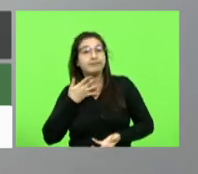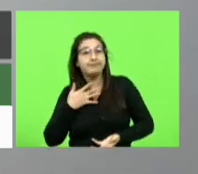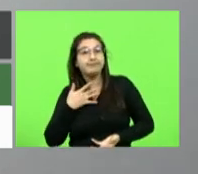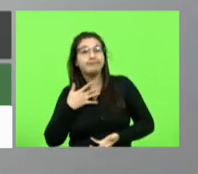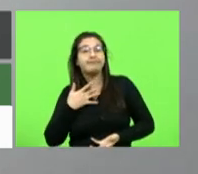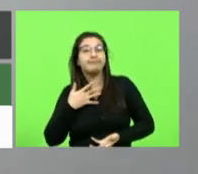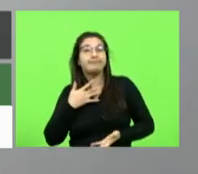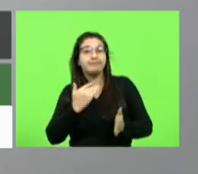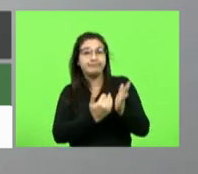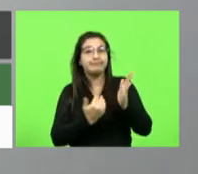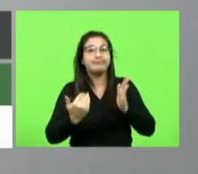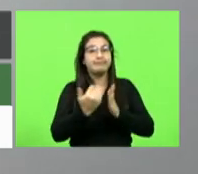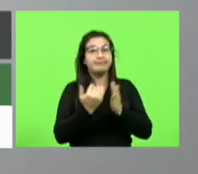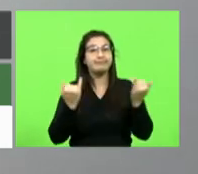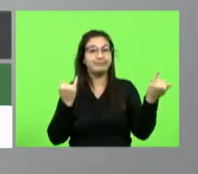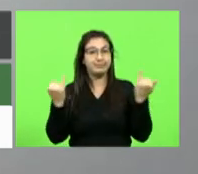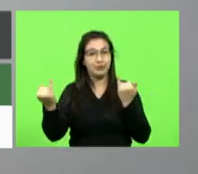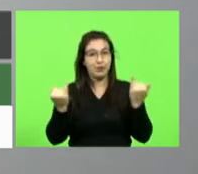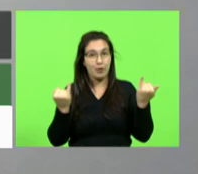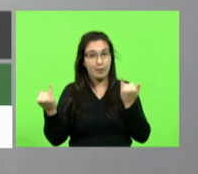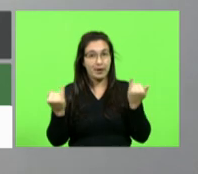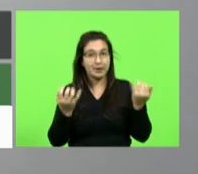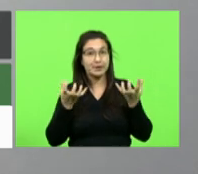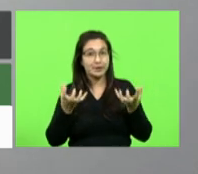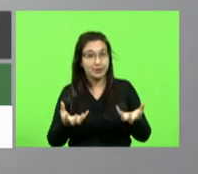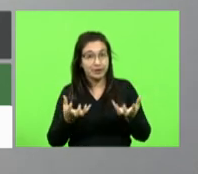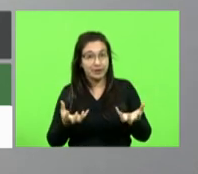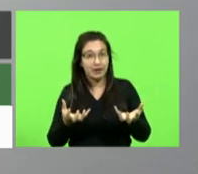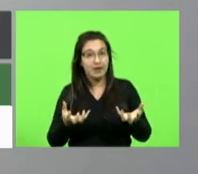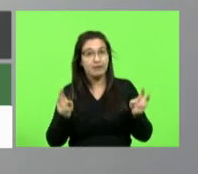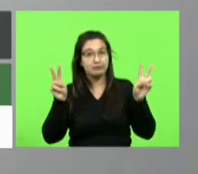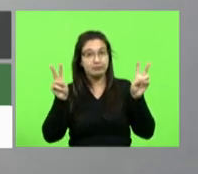maiores informações sobre,